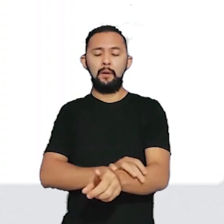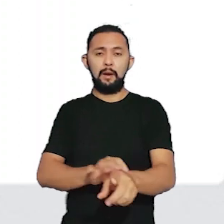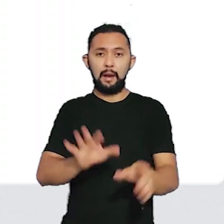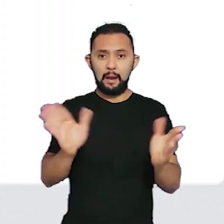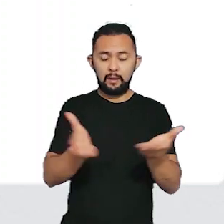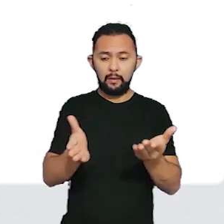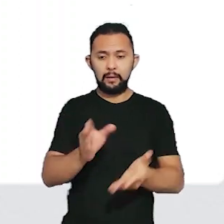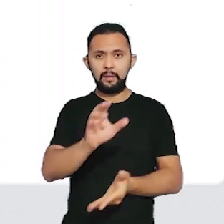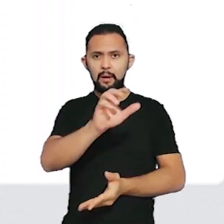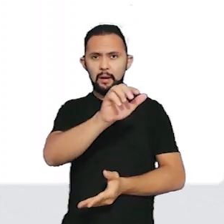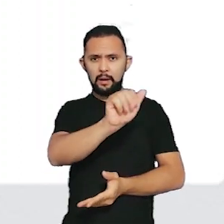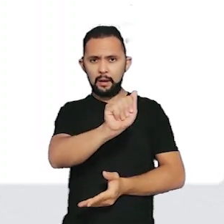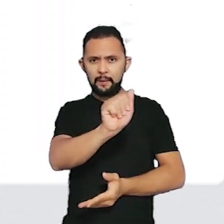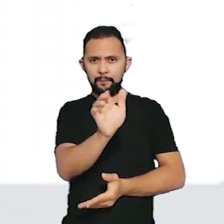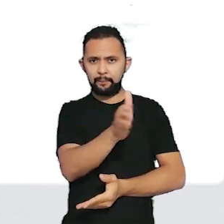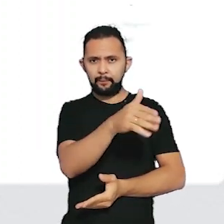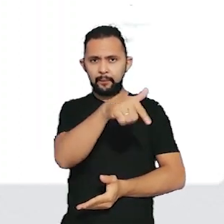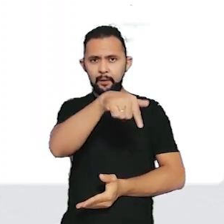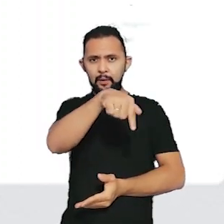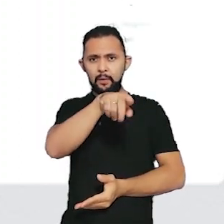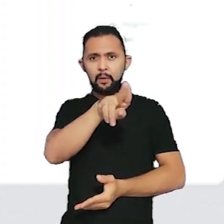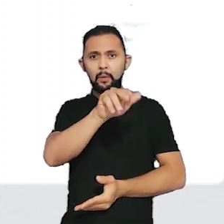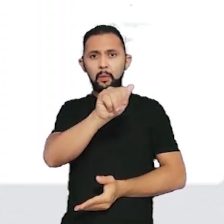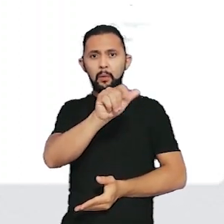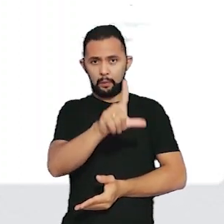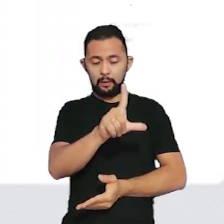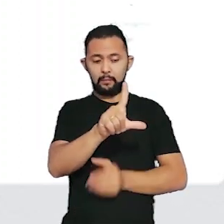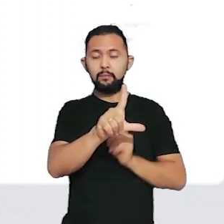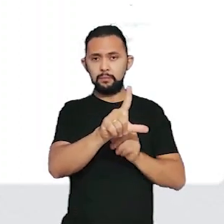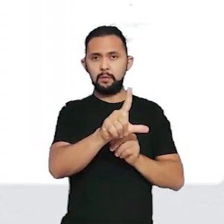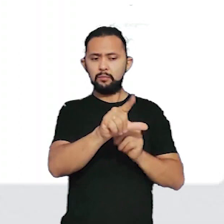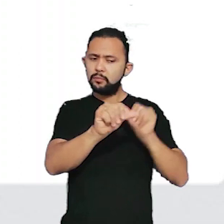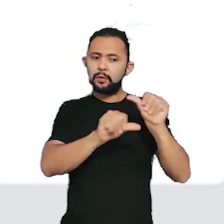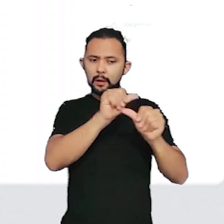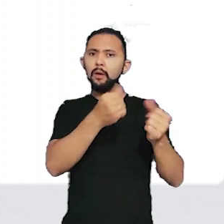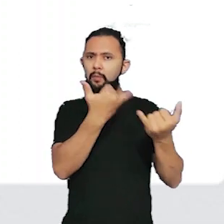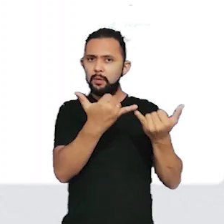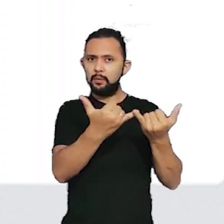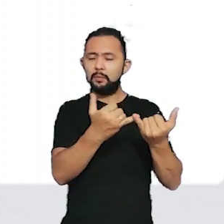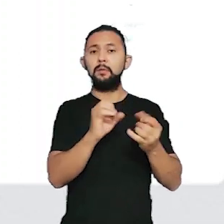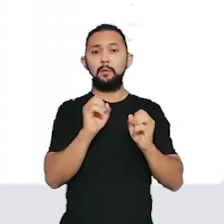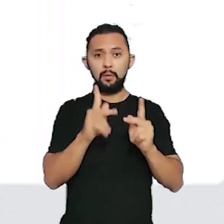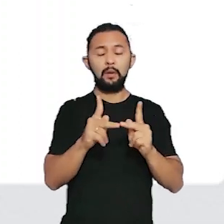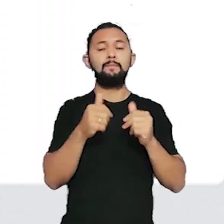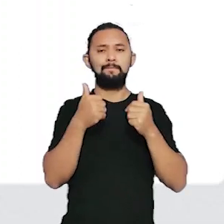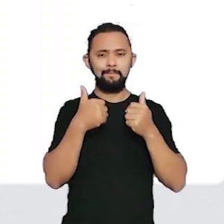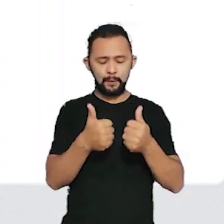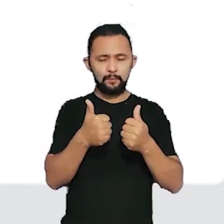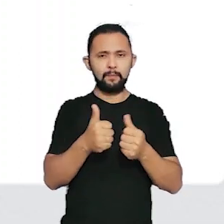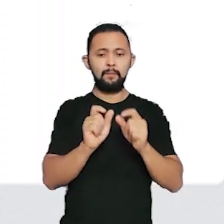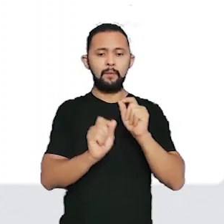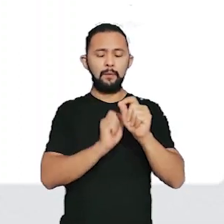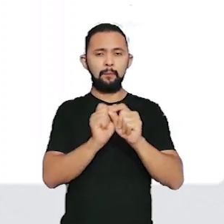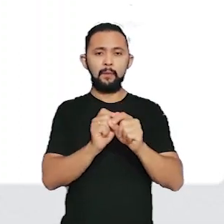queria correr. Então, eu posso substituir pela qual. Se eu posso fazer isso, isso daqui é um pronome